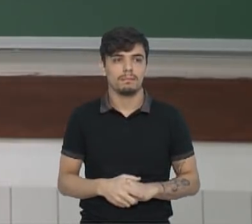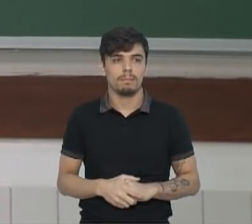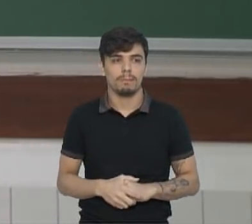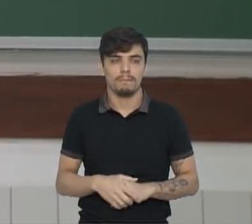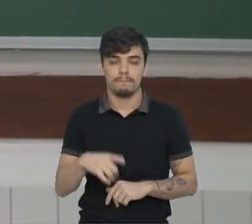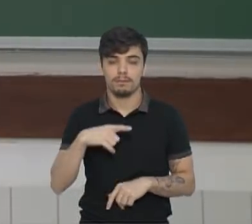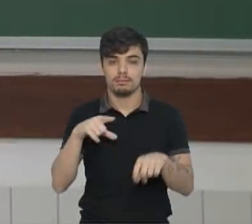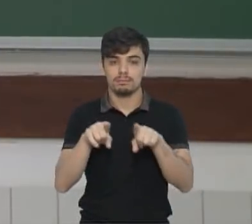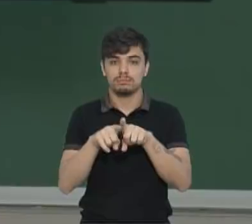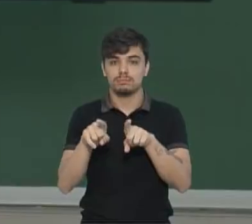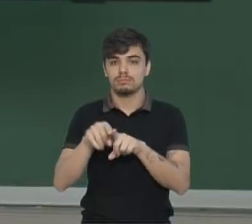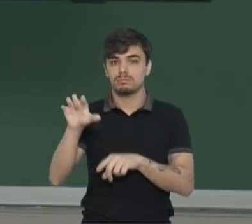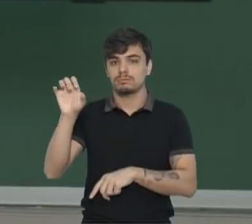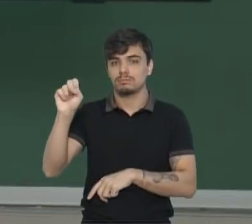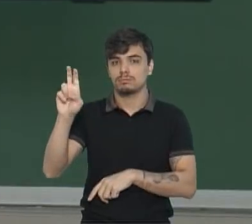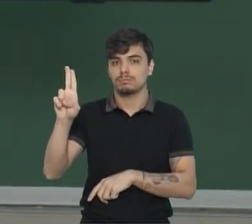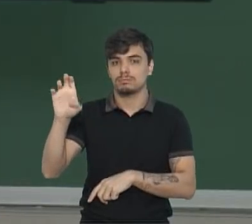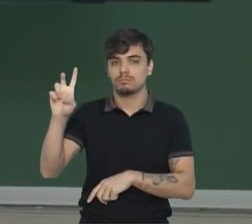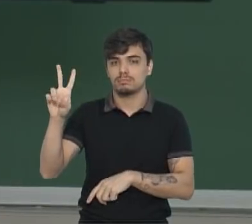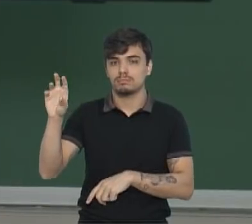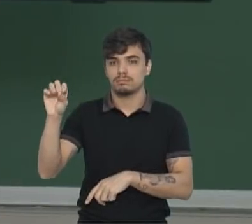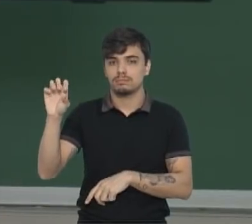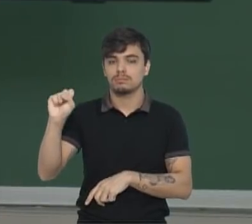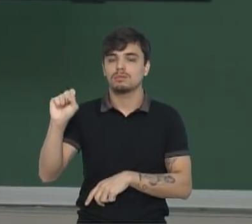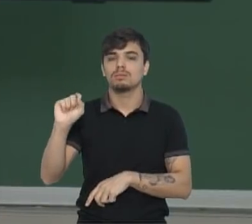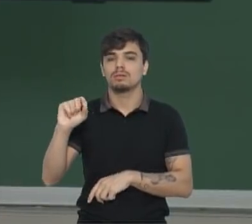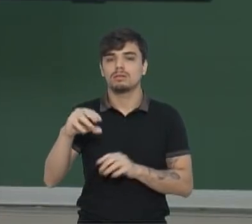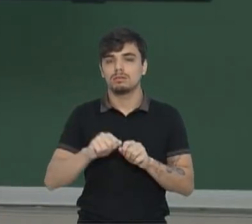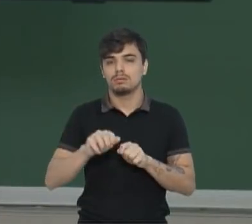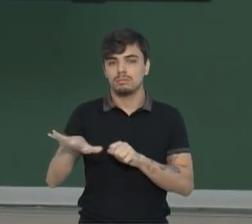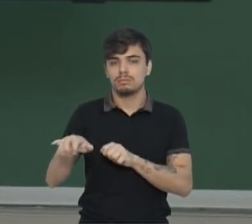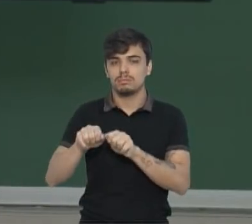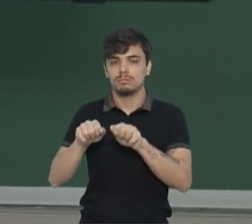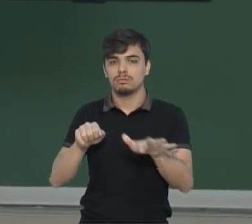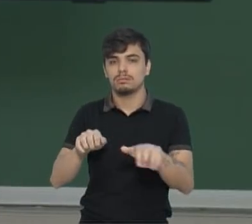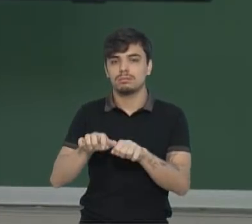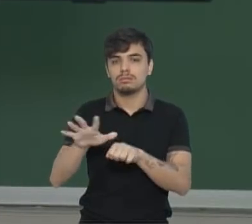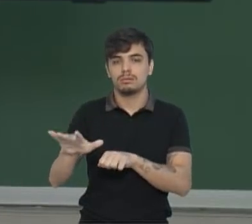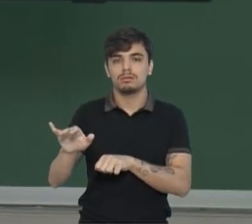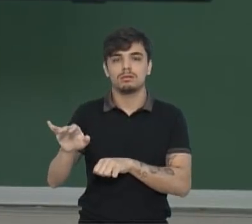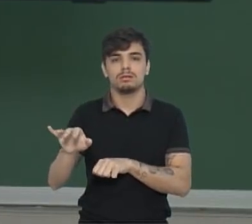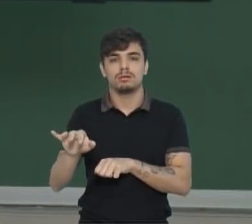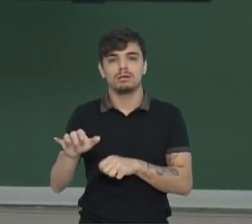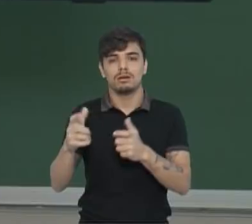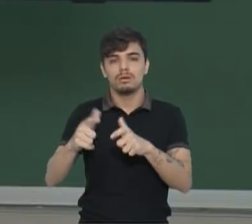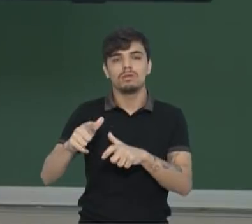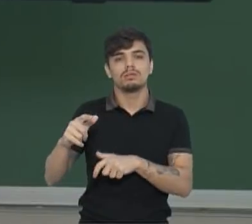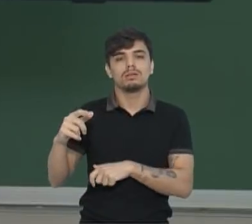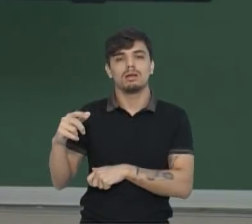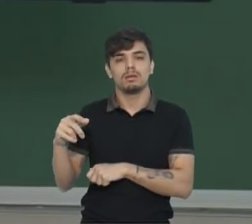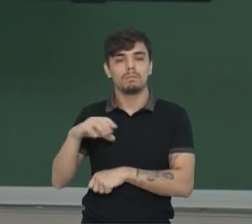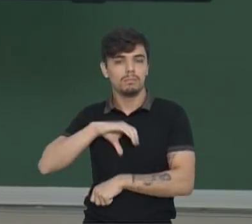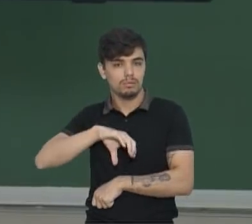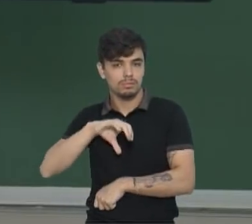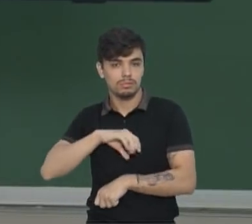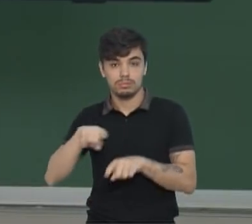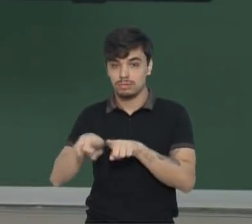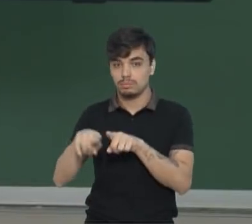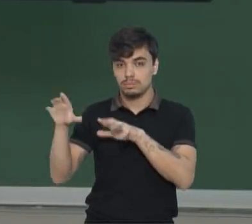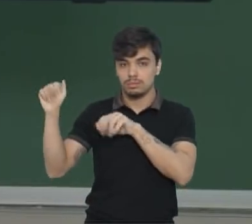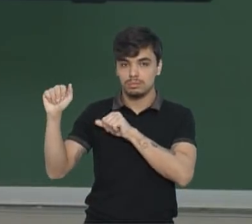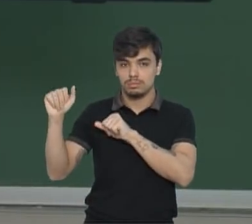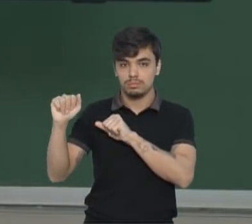gente tem agora aqui os suevos, né? Os suevos vão migrar da Península Ibérica, que é onde hoje está Portugal e Espanha, para quem não tem noção,